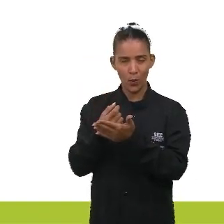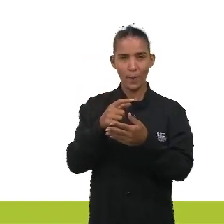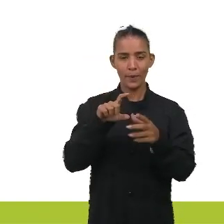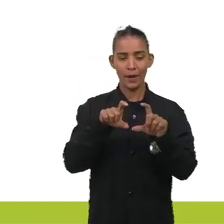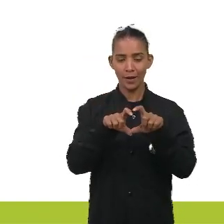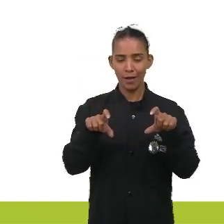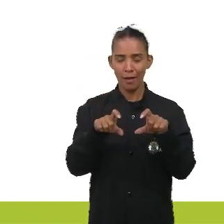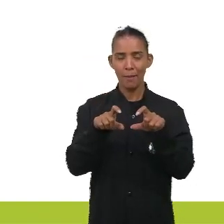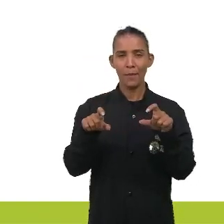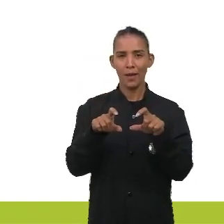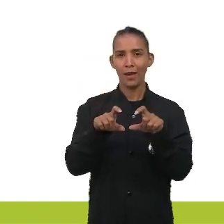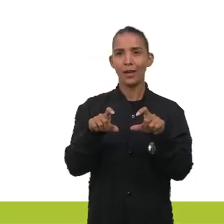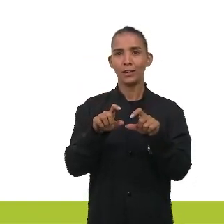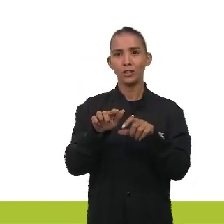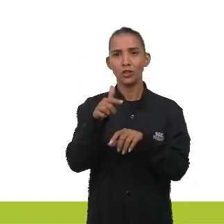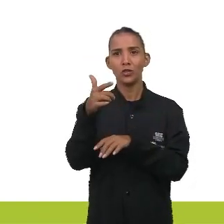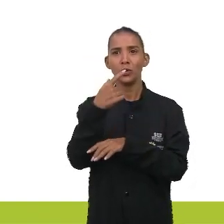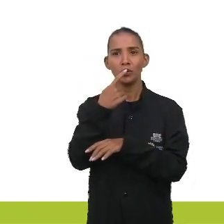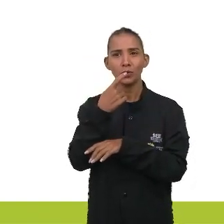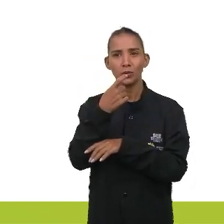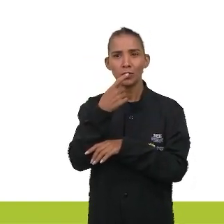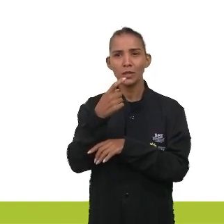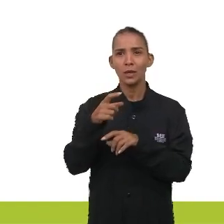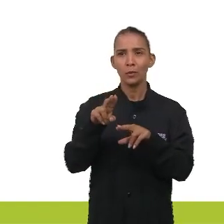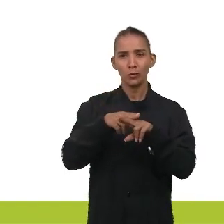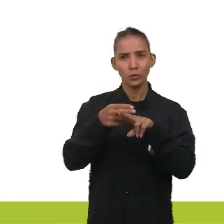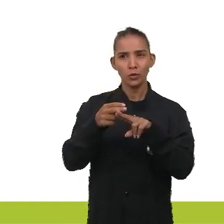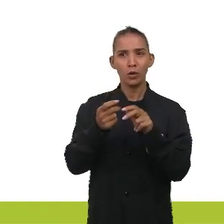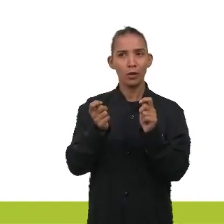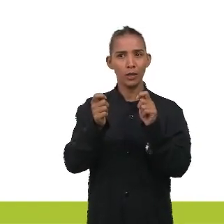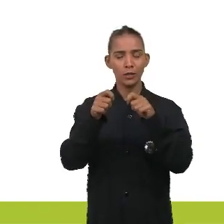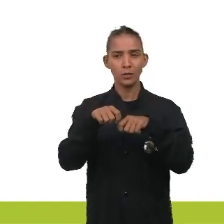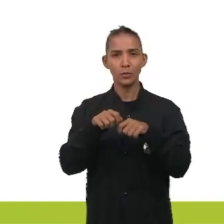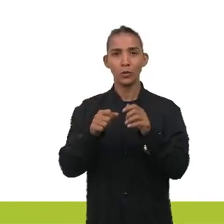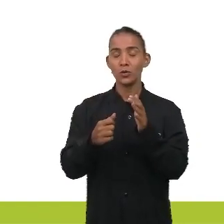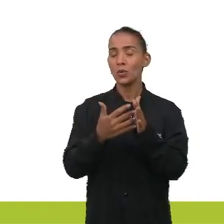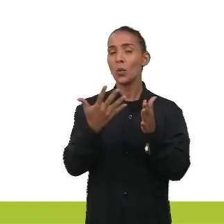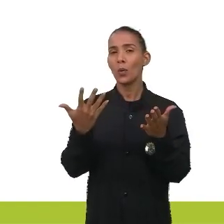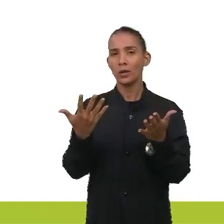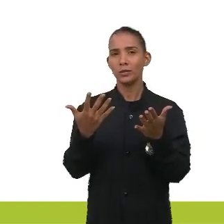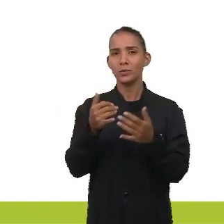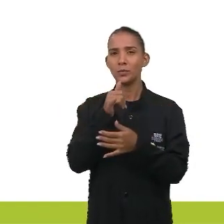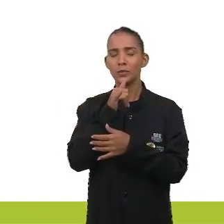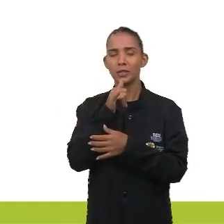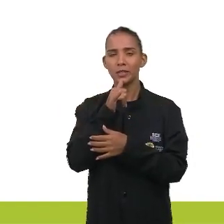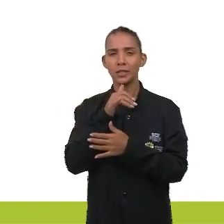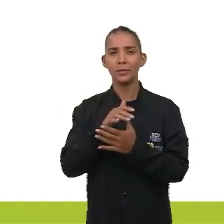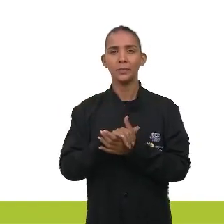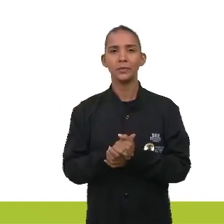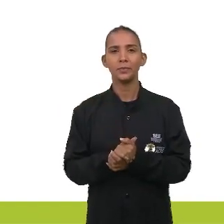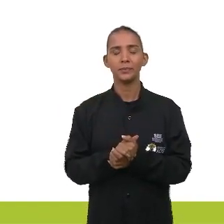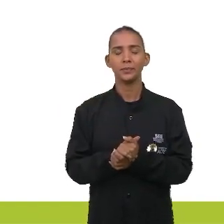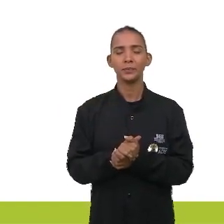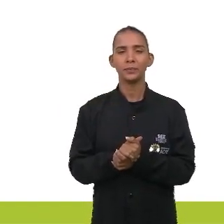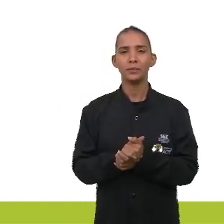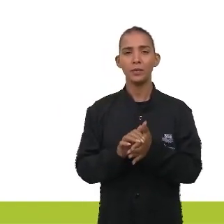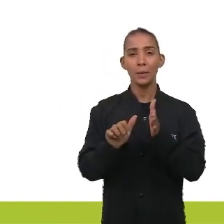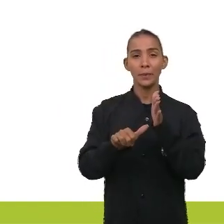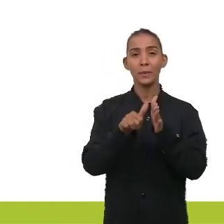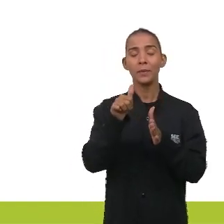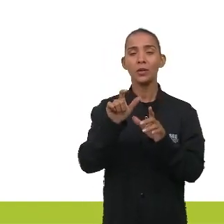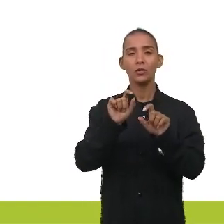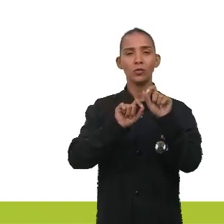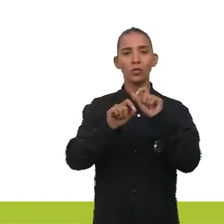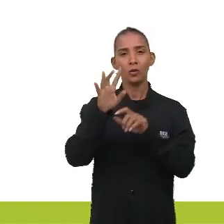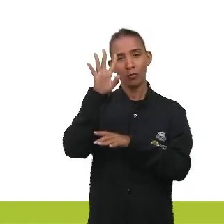distintas? Então, eu vou tentar resolver a seguinte equação, primeiramente, né? Digamos que eu tenha